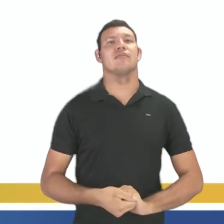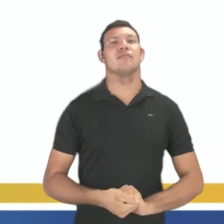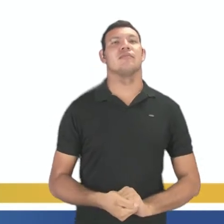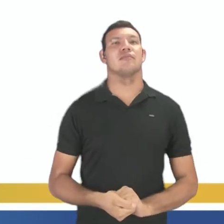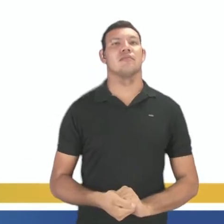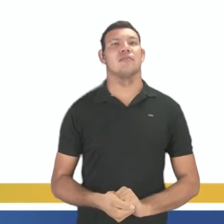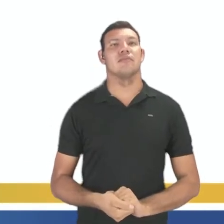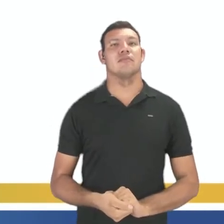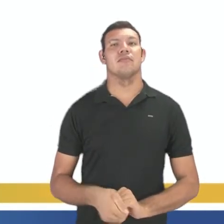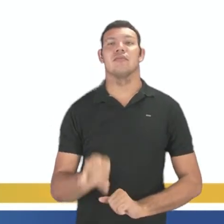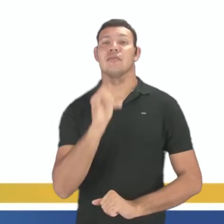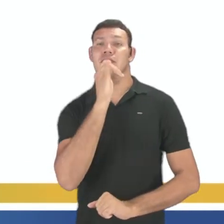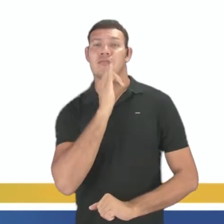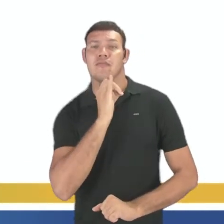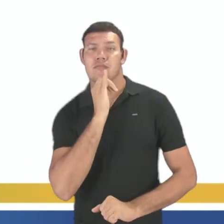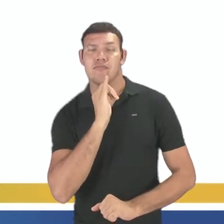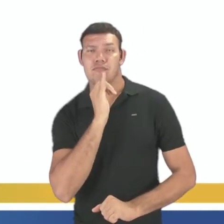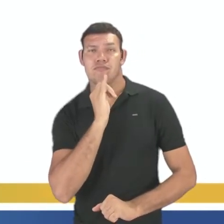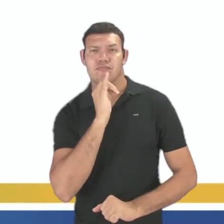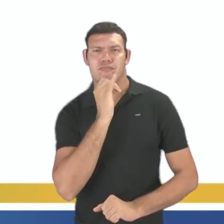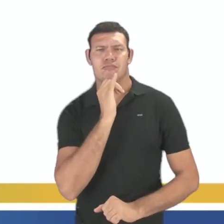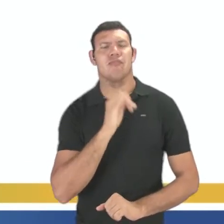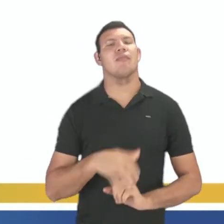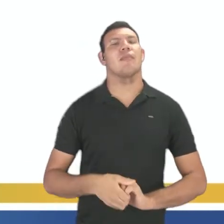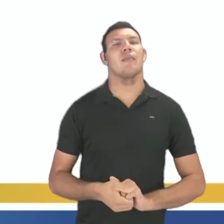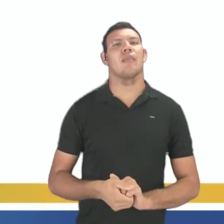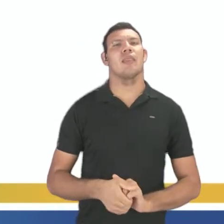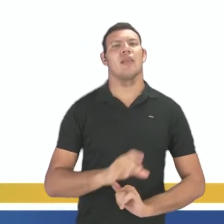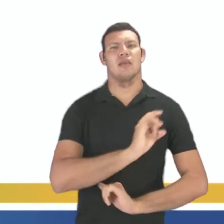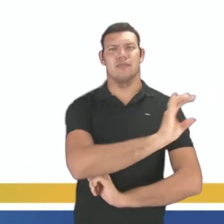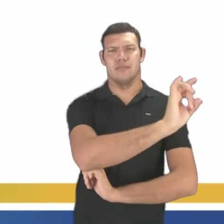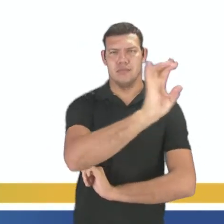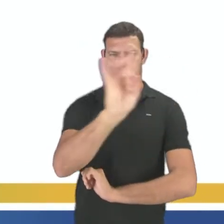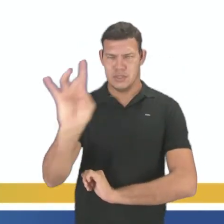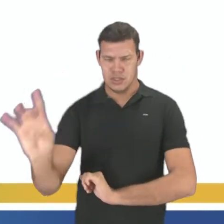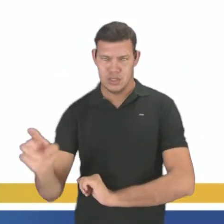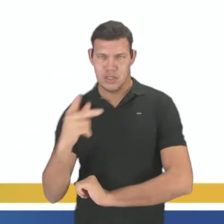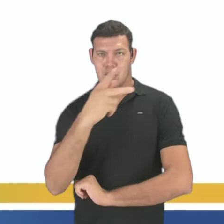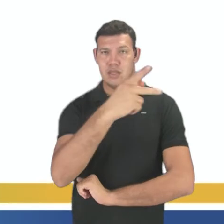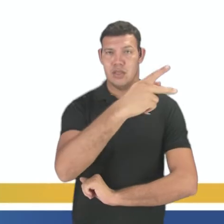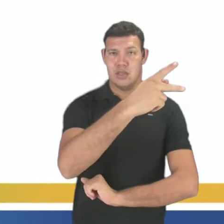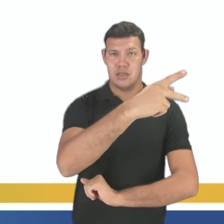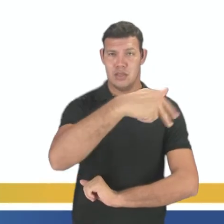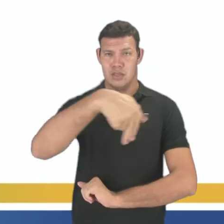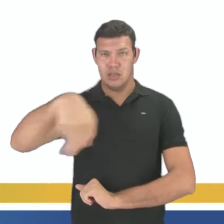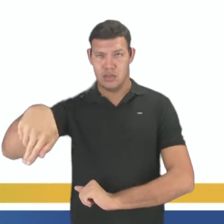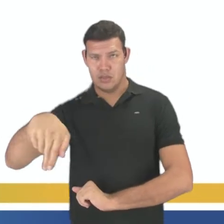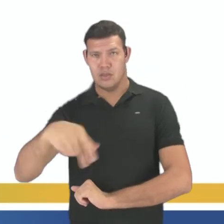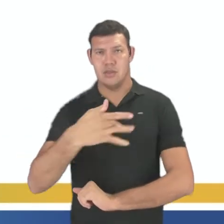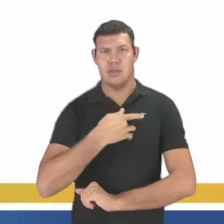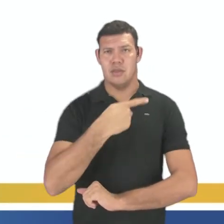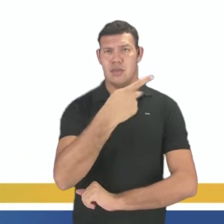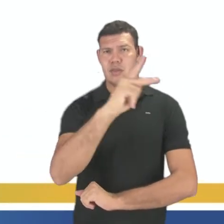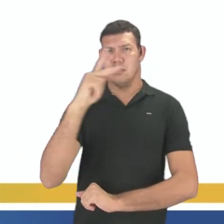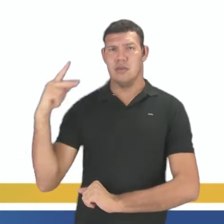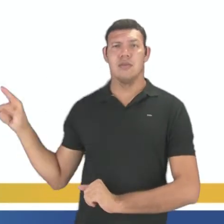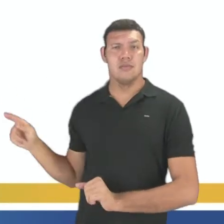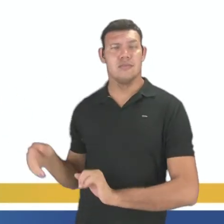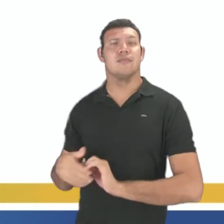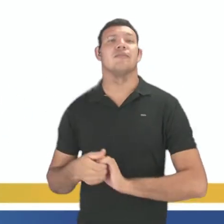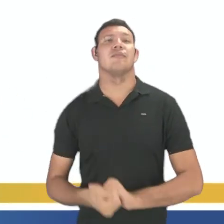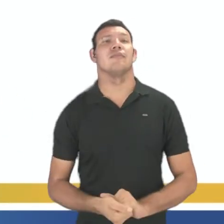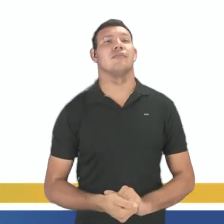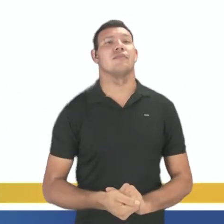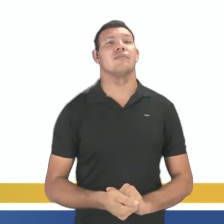Então vamos a mais exemplos agora específicos para cada um dos pronomes. Um exemplo com mine, this yellow car